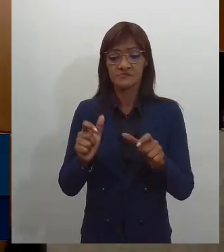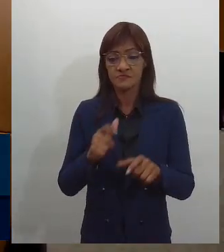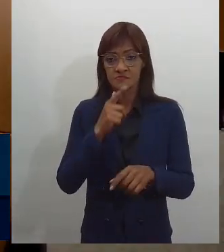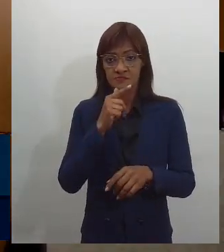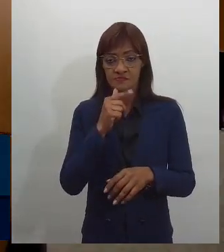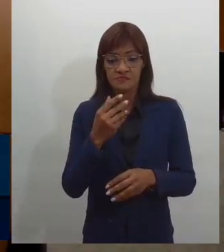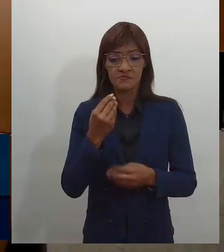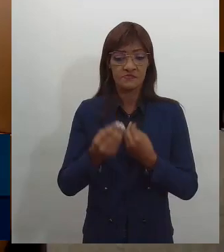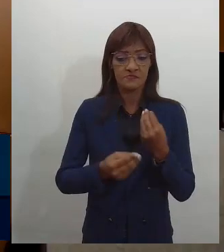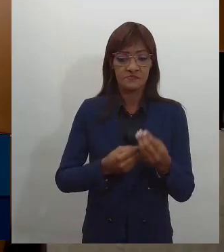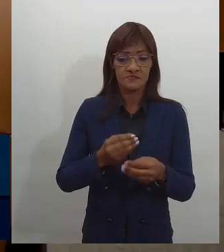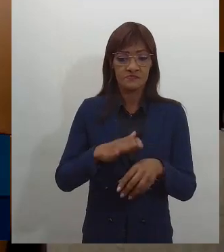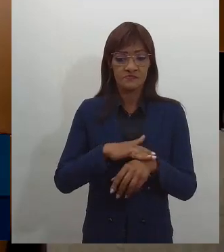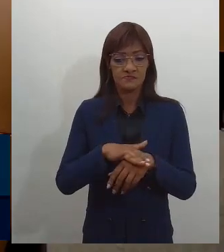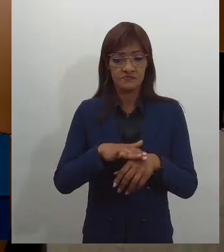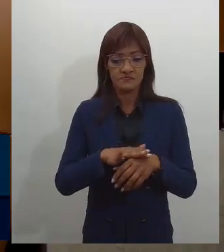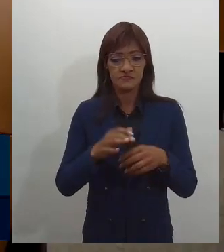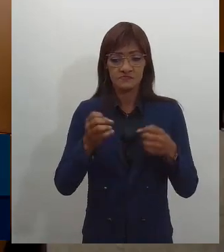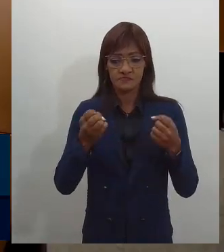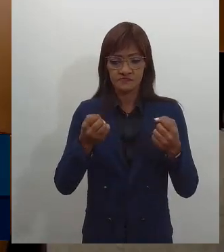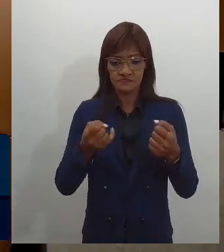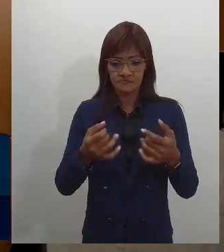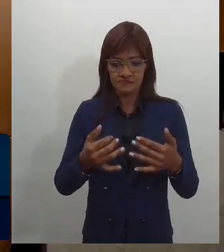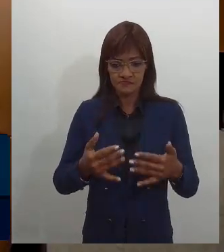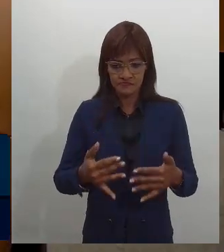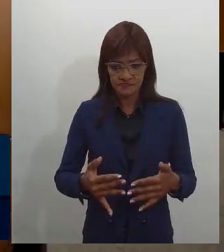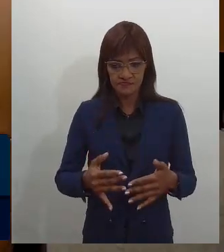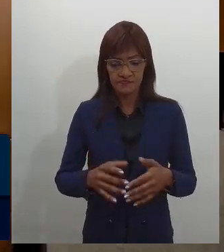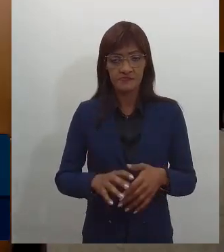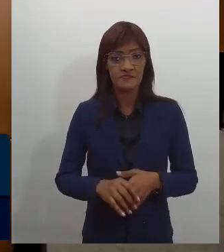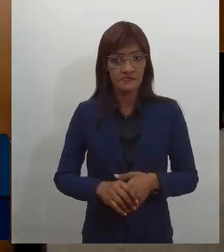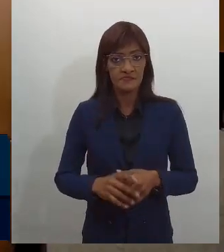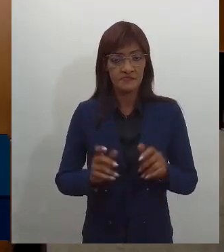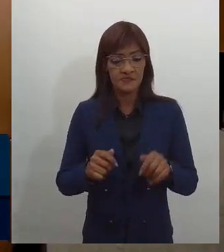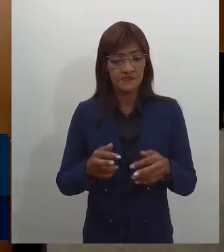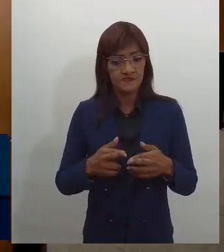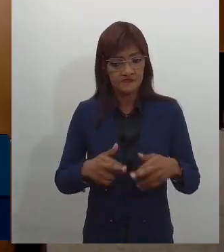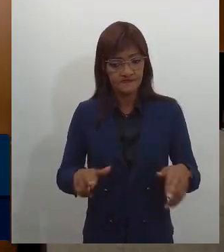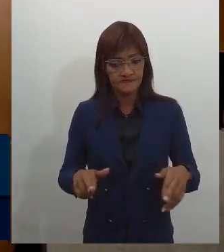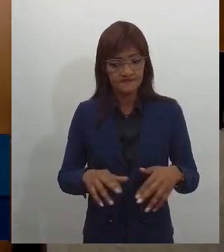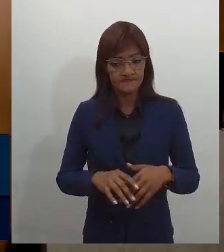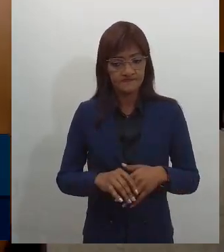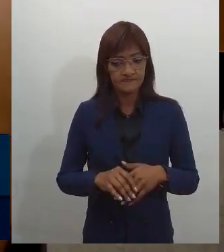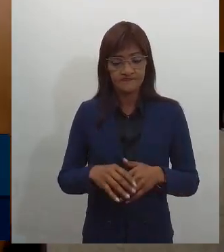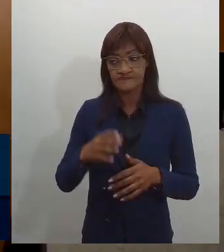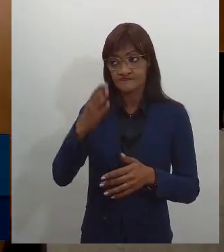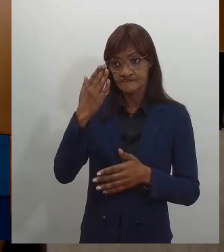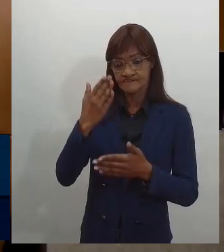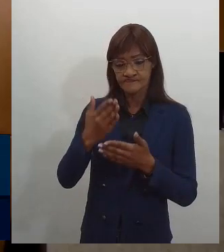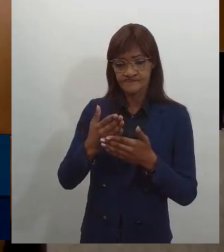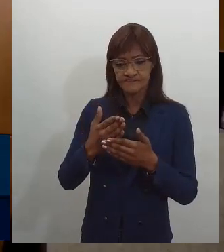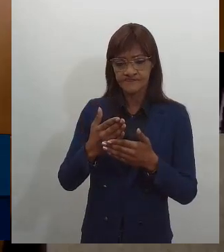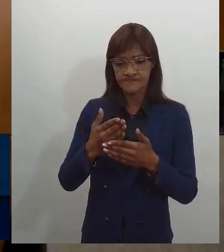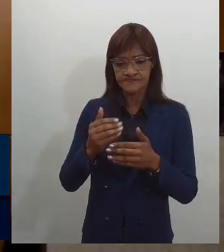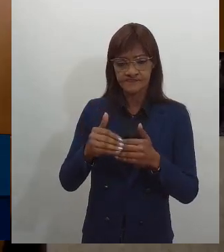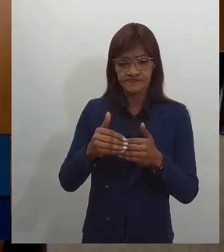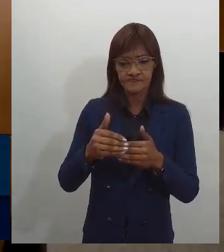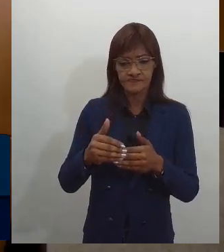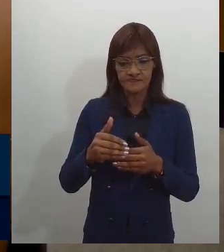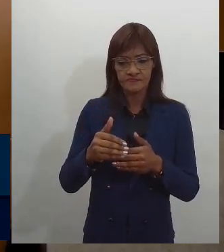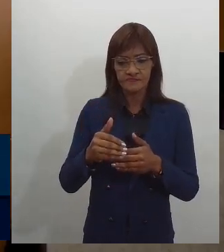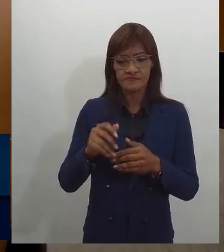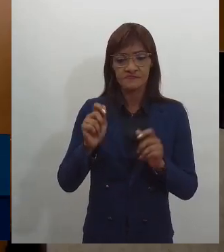medidas que vão ser tomadas. Então, eu acredito que muito em breve a gente vai ver essas melhorias, mas também eu